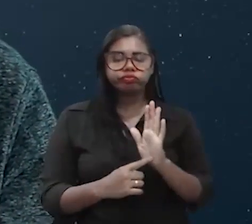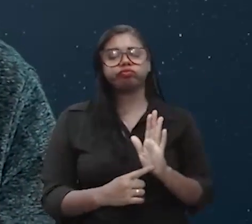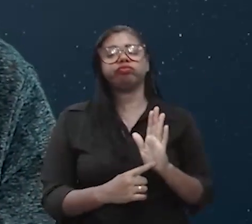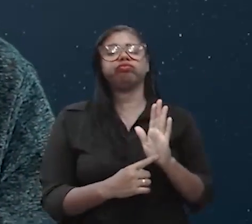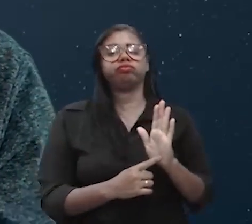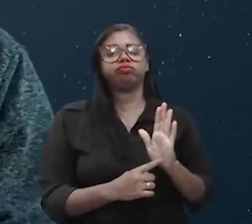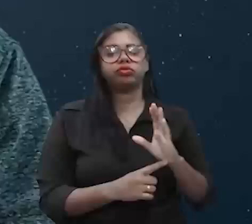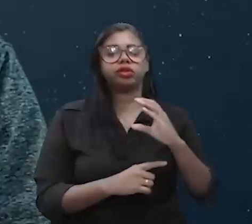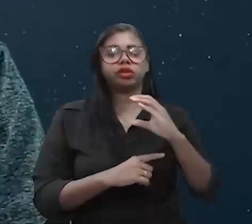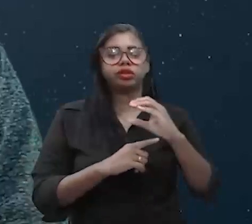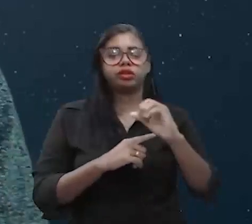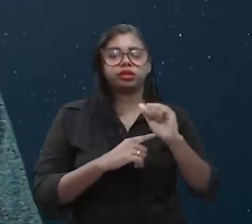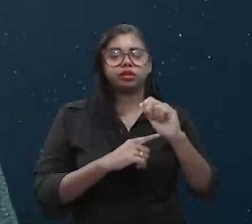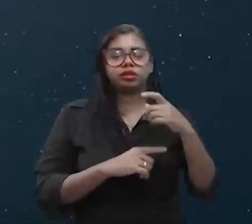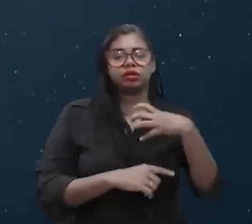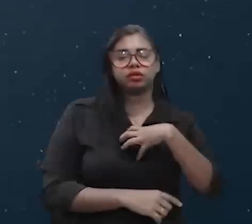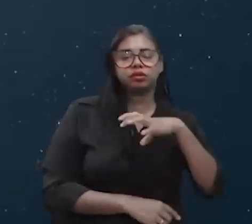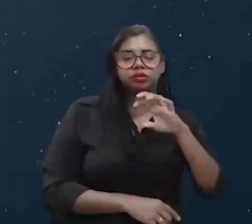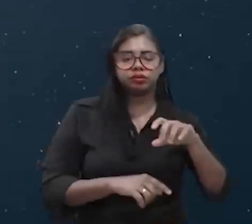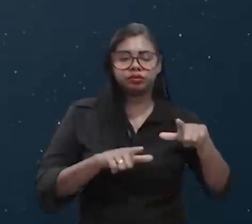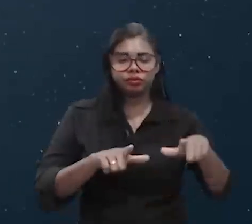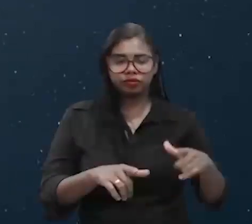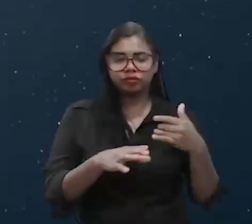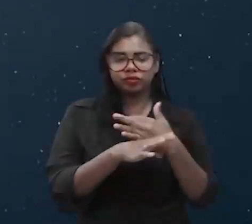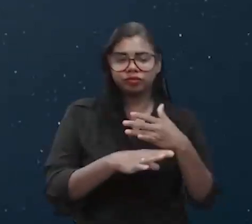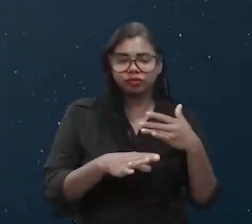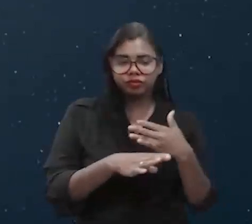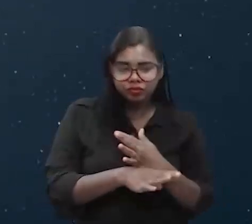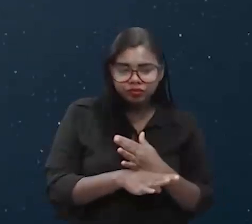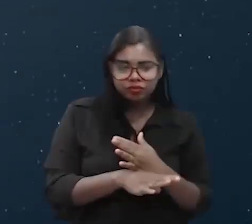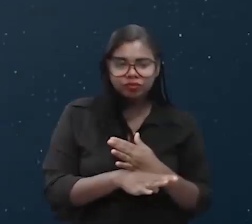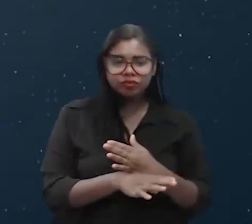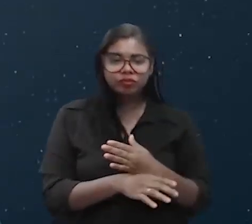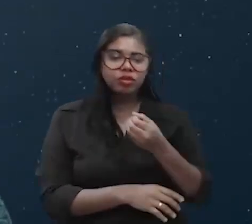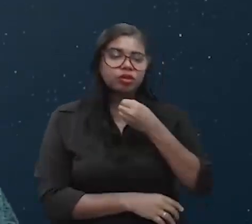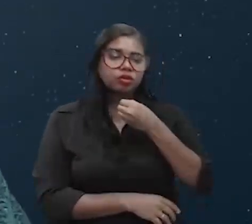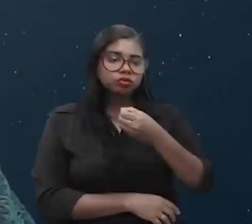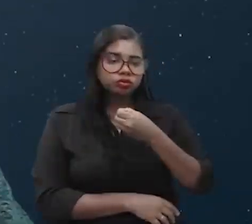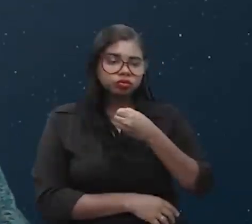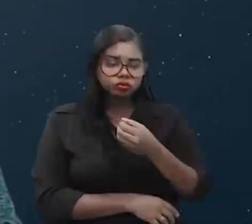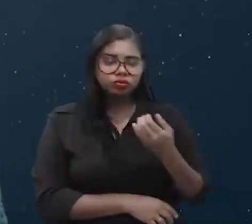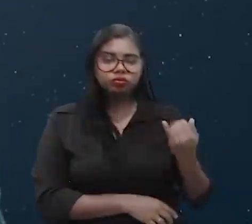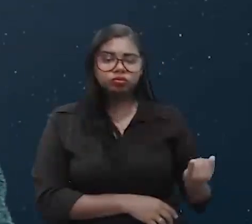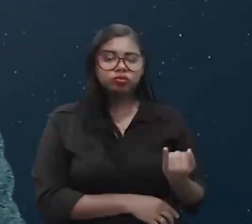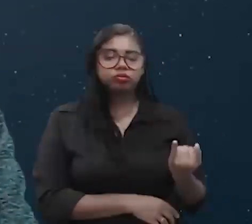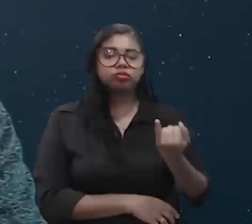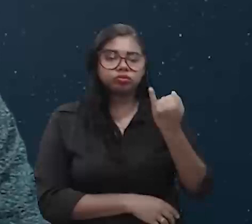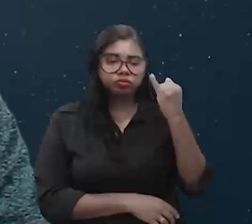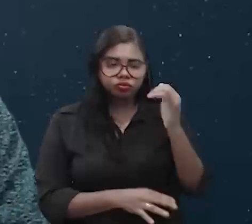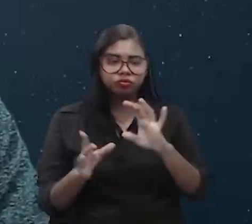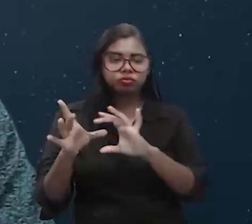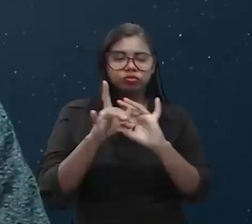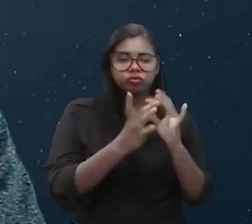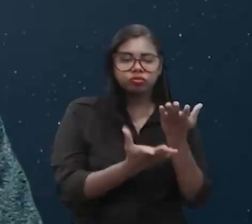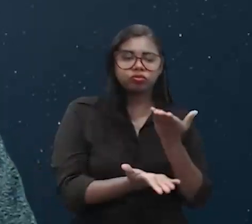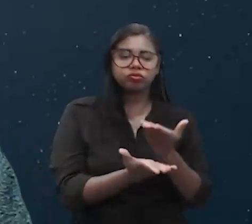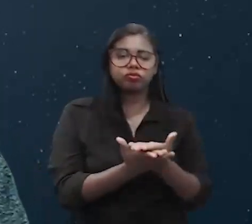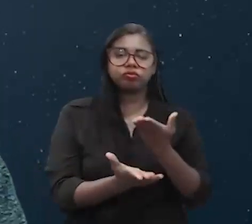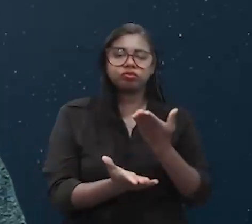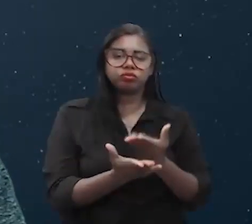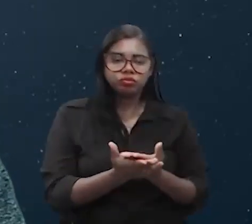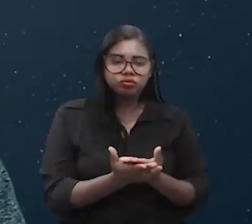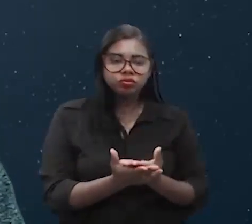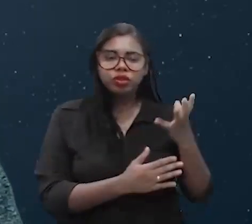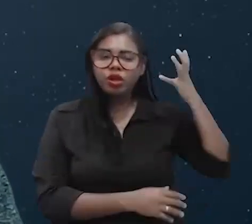na Bahia. E lá ele era o jornalista que mandava por rádio,